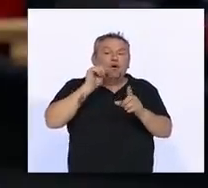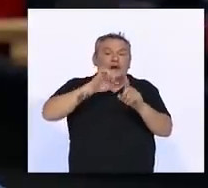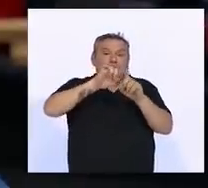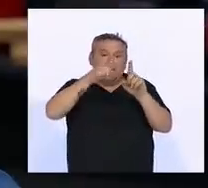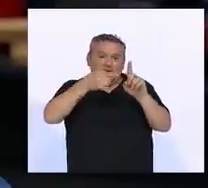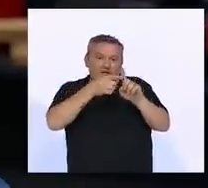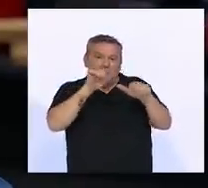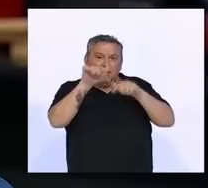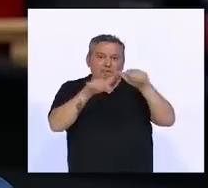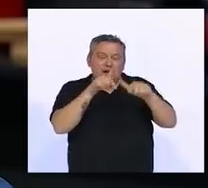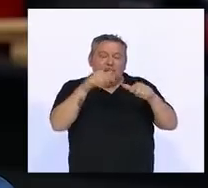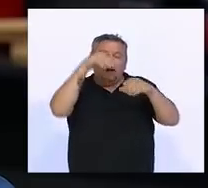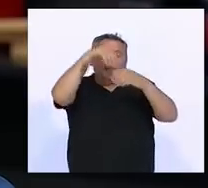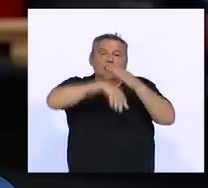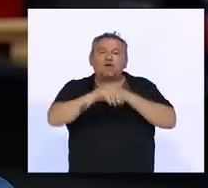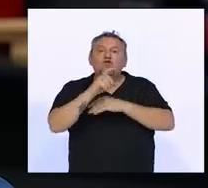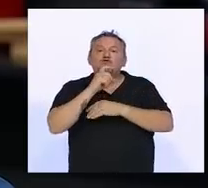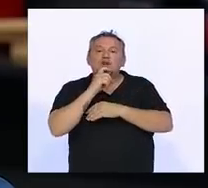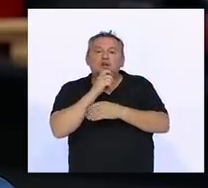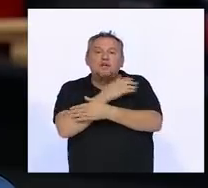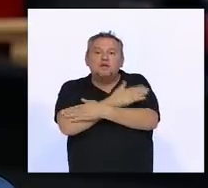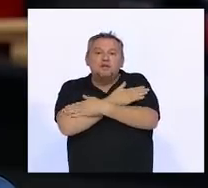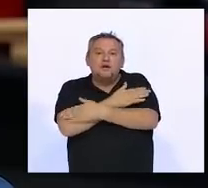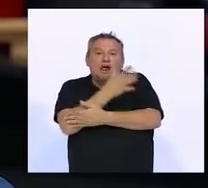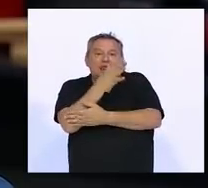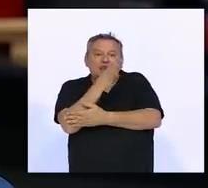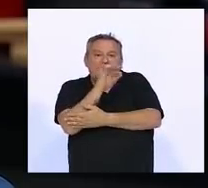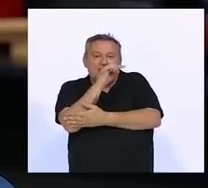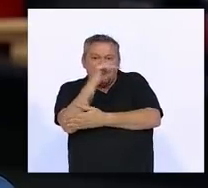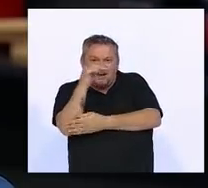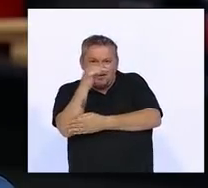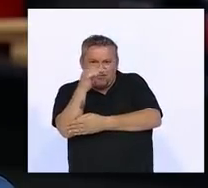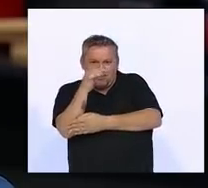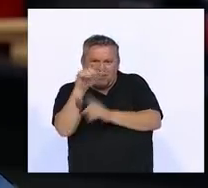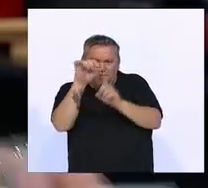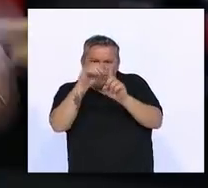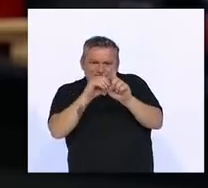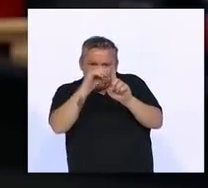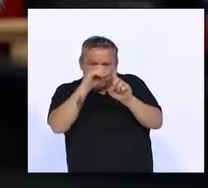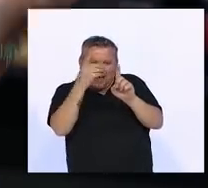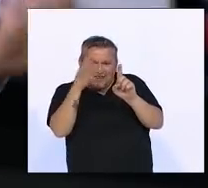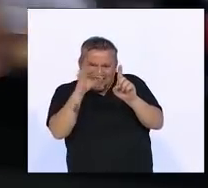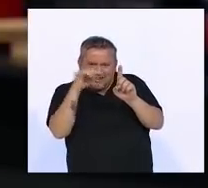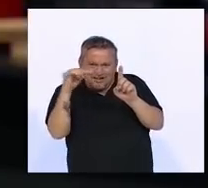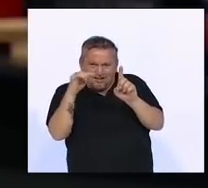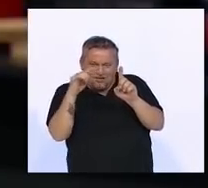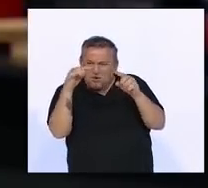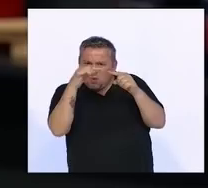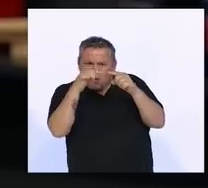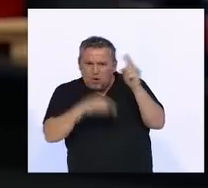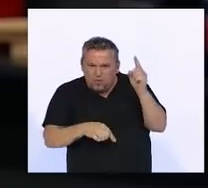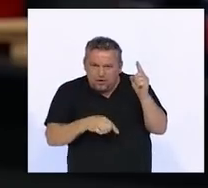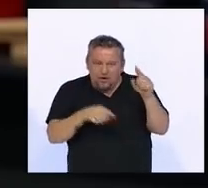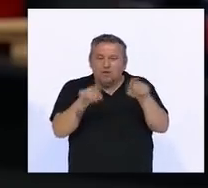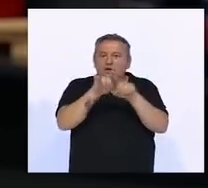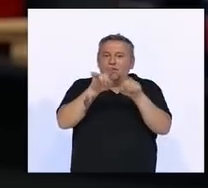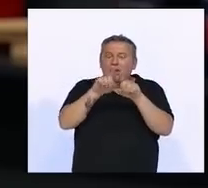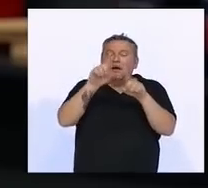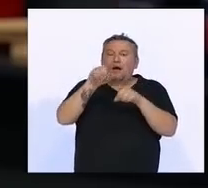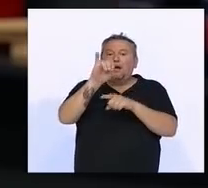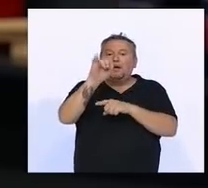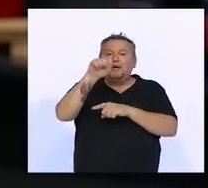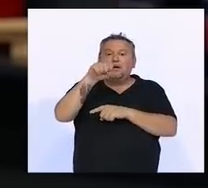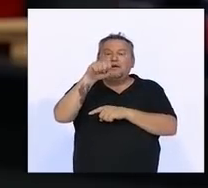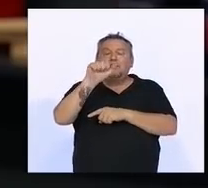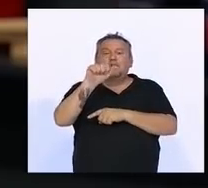abaixo de 10, 30 graus, abaixo de zero. Isso é lugar insalubre. Enfim, tem várias outras formas, e isso eu não